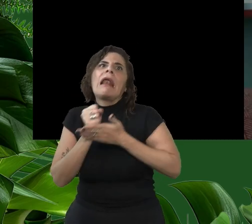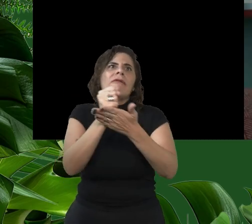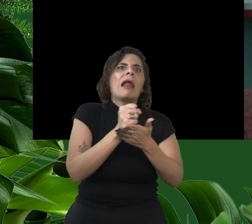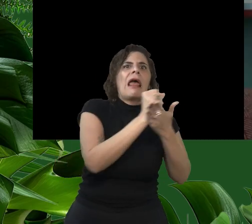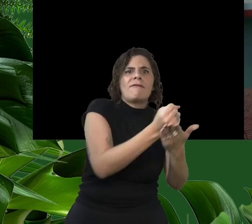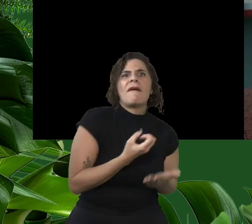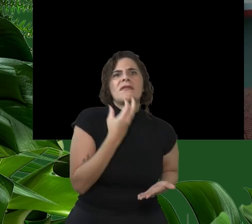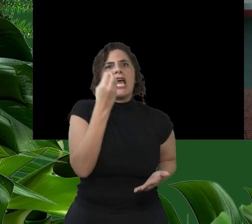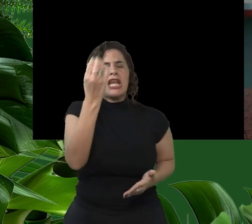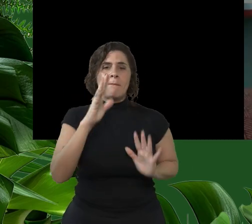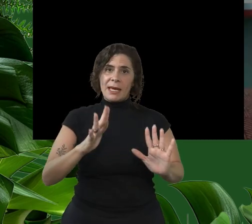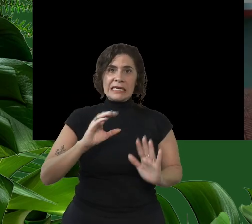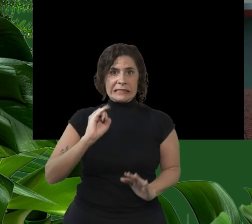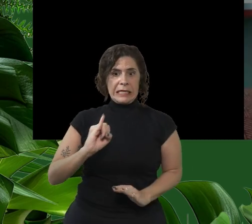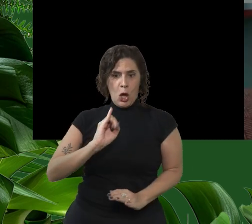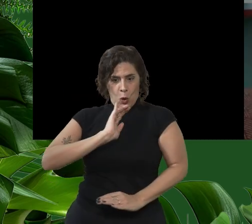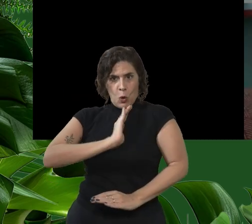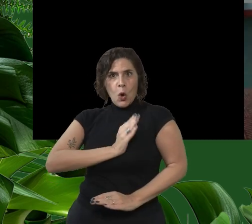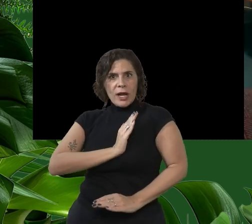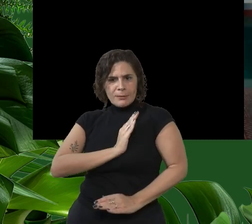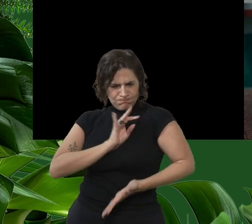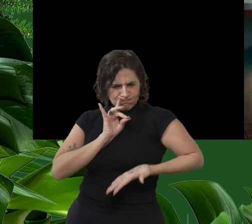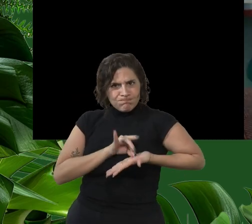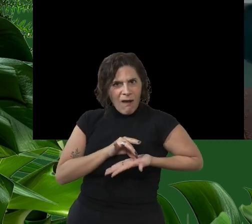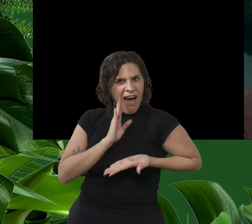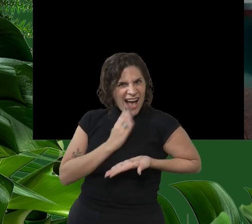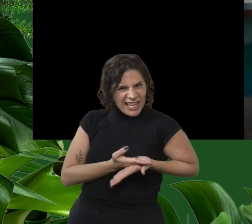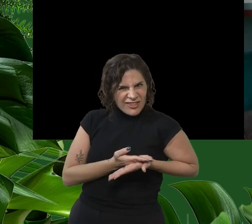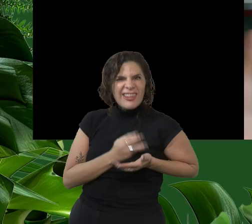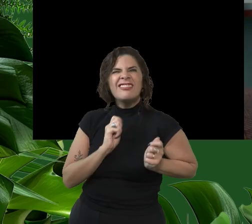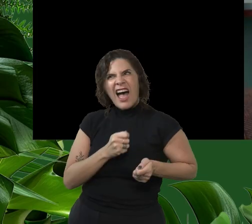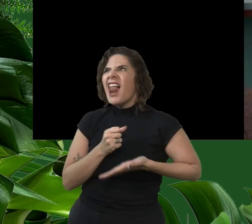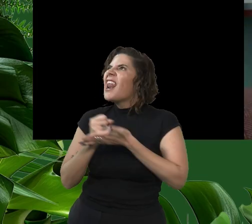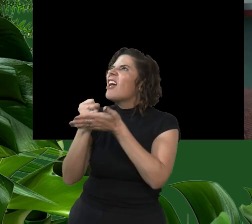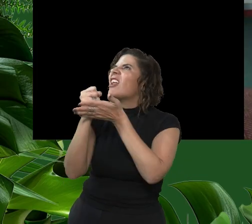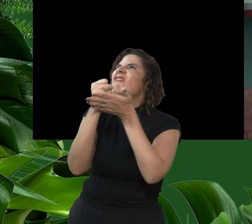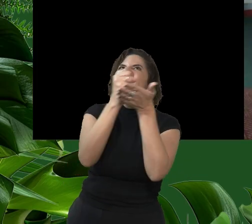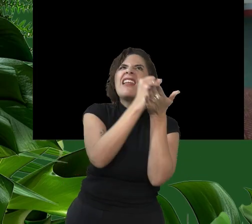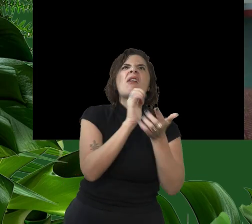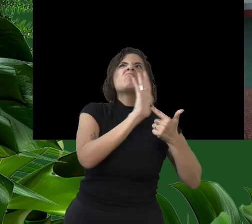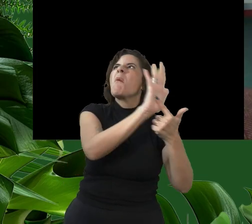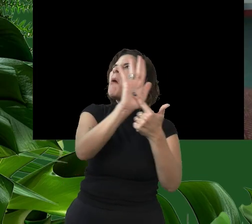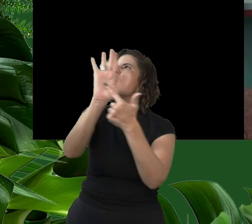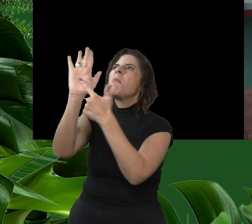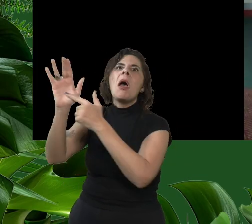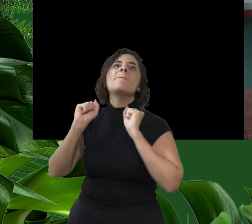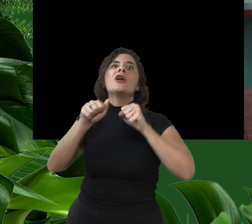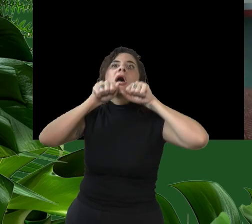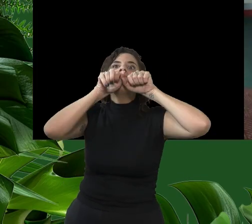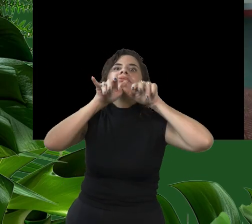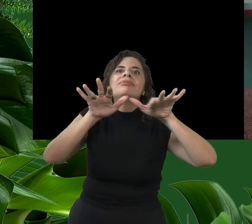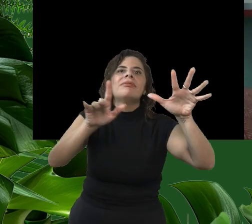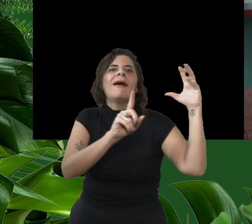gente faz algo com o coração, que a gente acredita, ele realmente pode viajar, pode ir longe e pode realmente chegar a muitos corações e